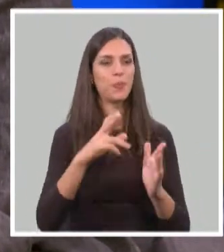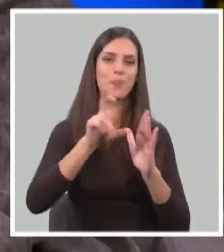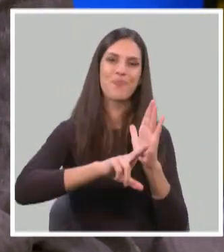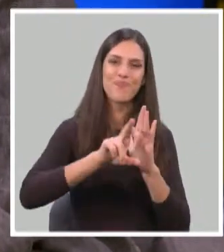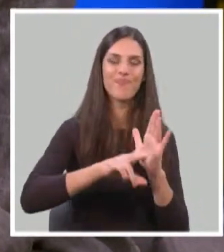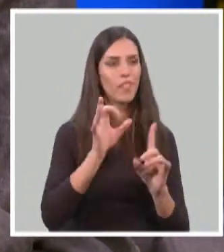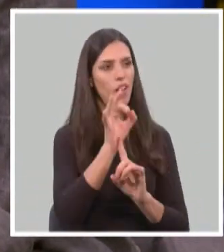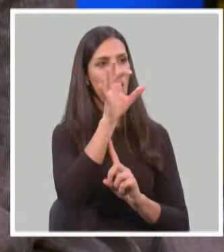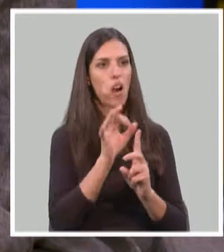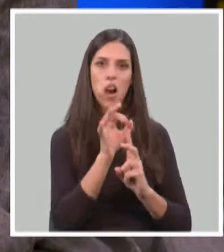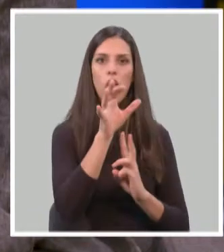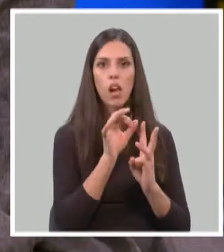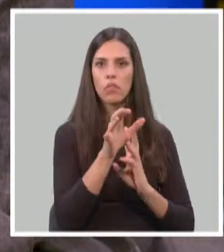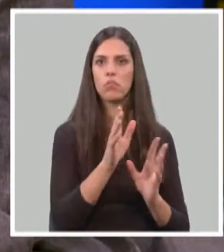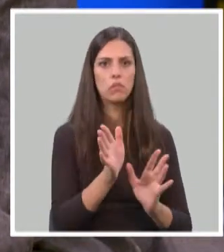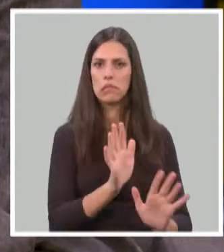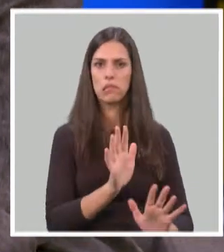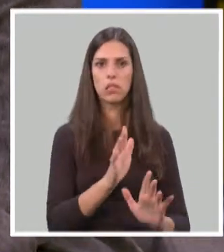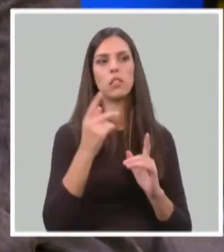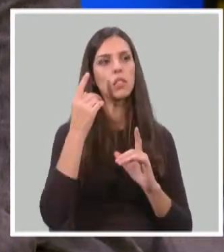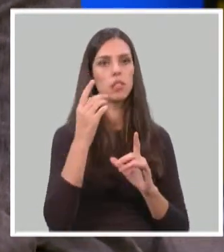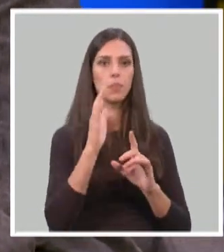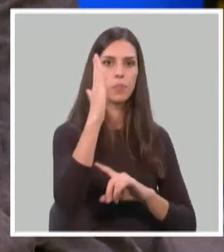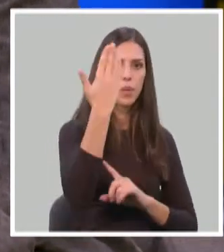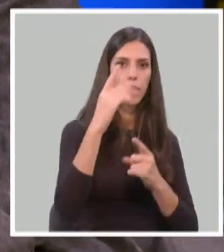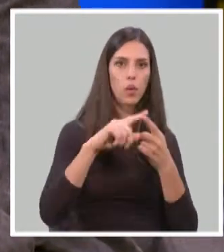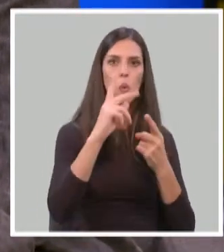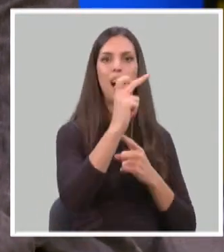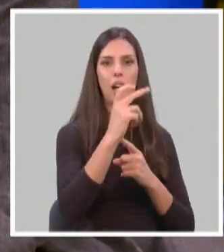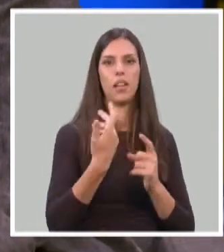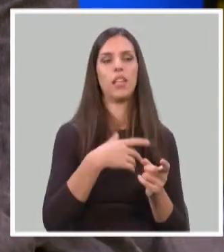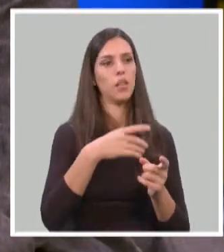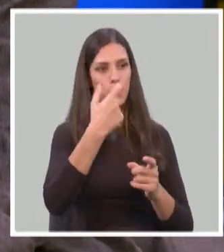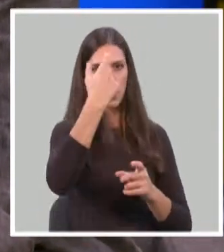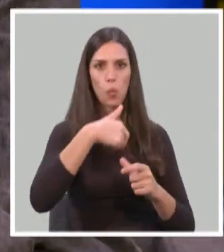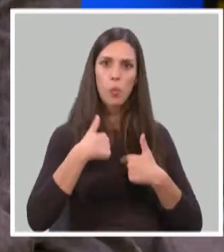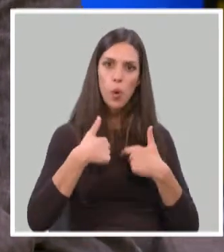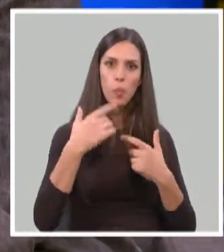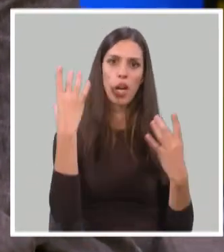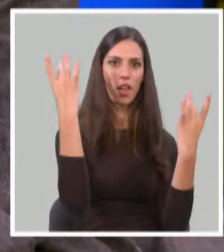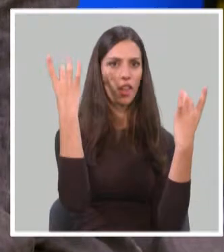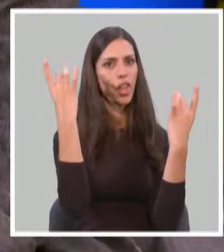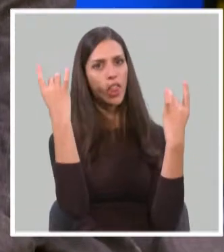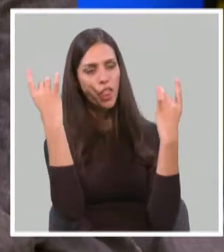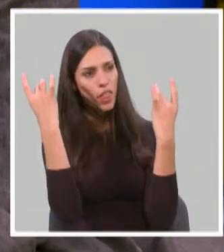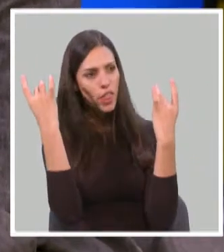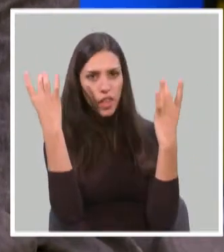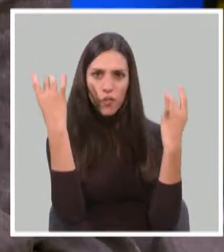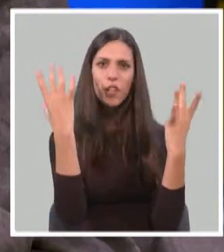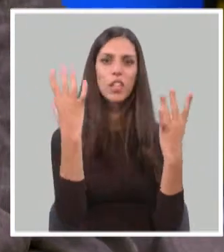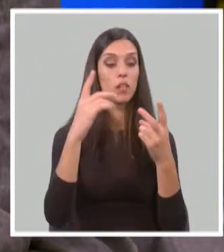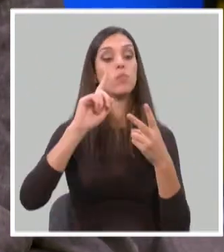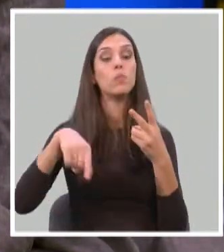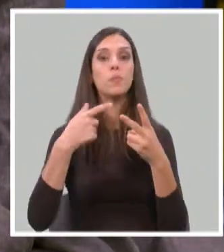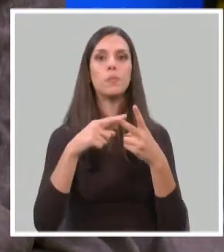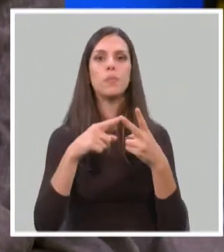e dicas, mas tento sobretudo que as pessoas A, se divirtam, passem ali um bocado entretido, e B, percebam que têm muito